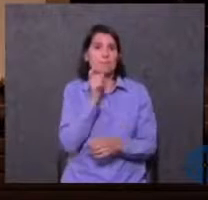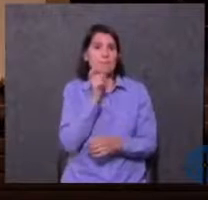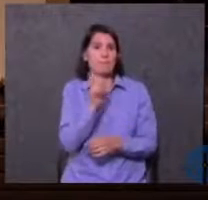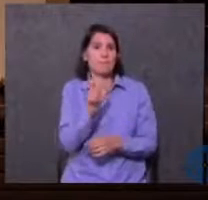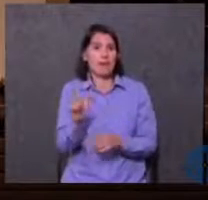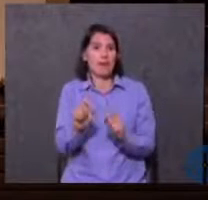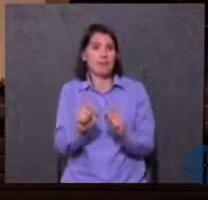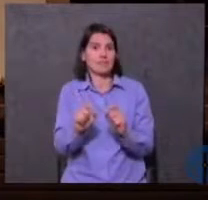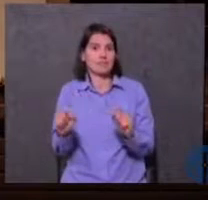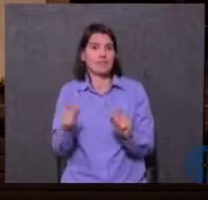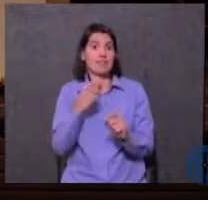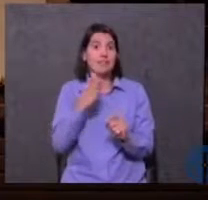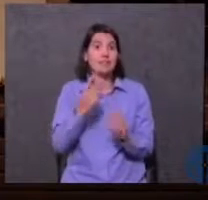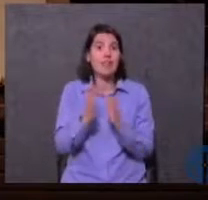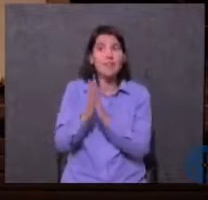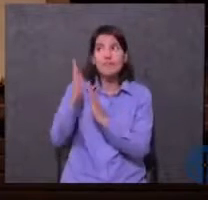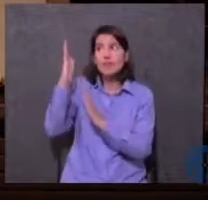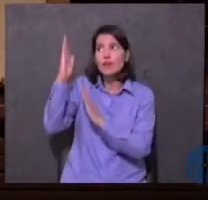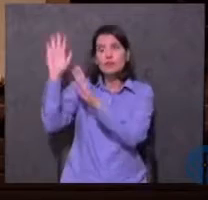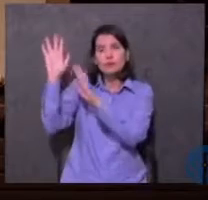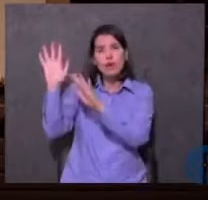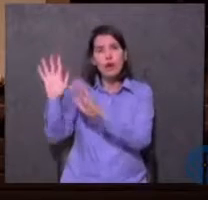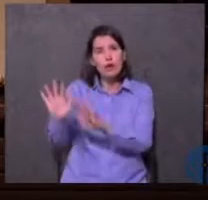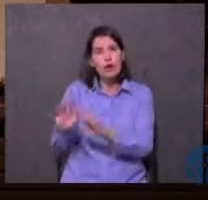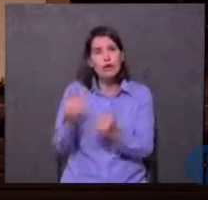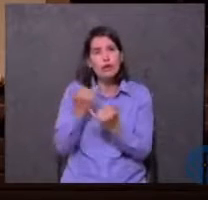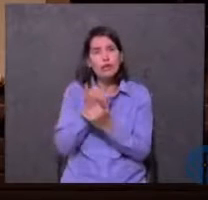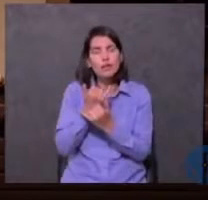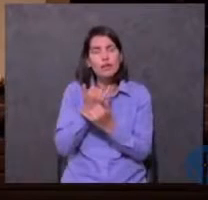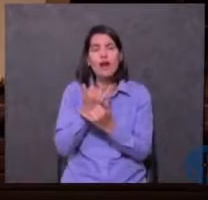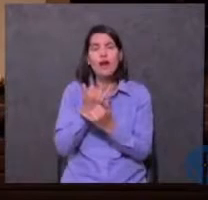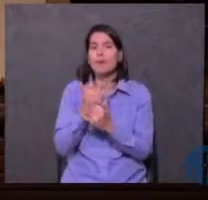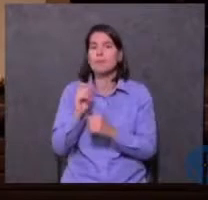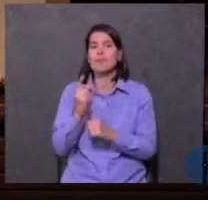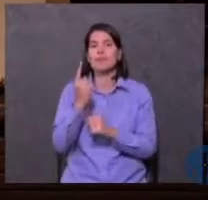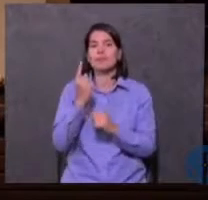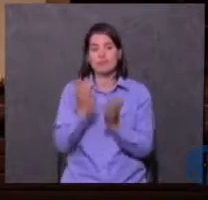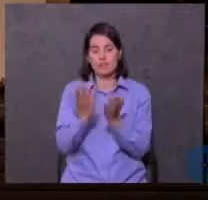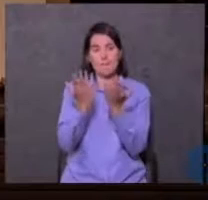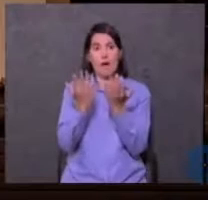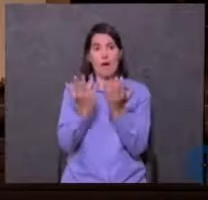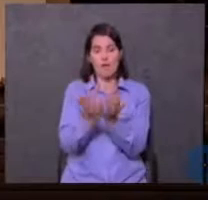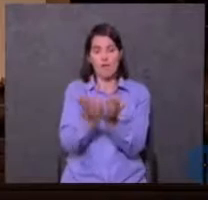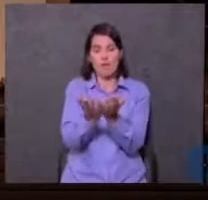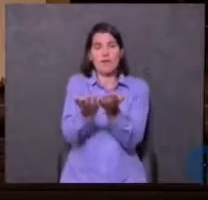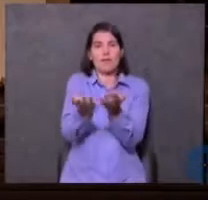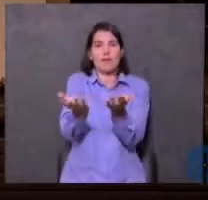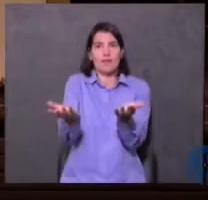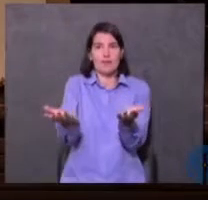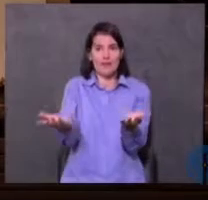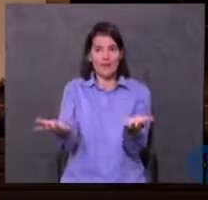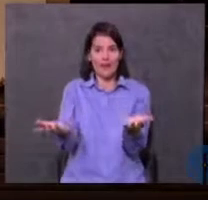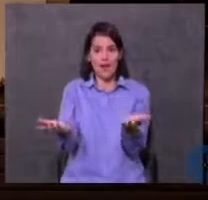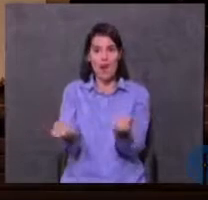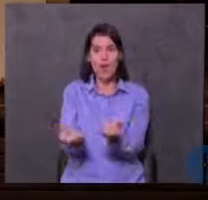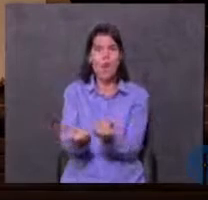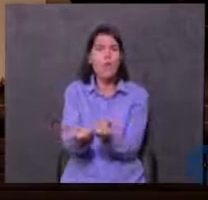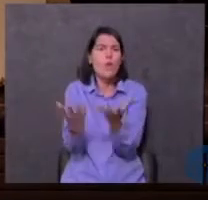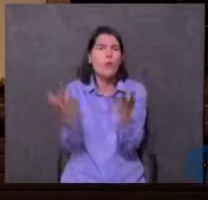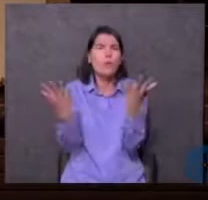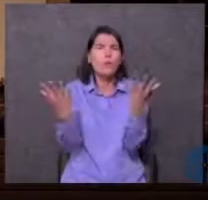a graça de Deus que abriu pela primeira vez as mãos, comunicándonos unha luz tan